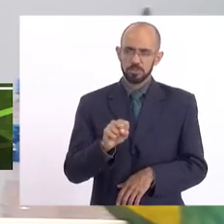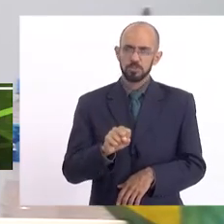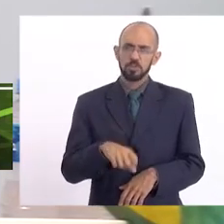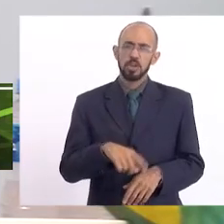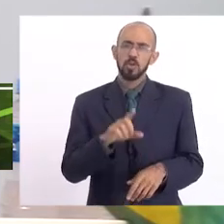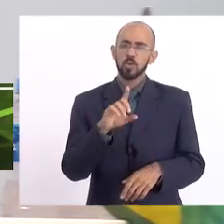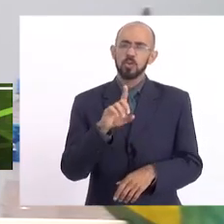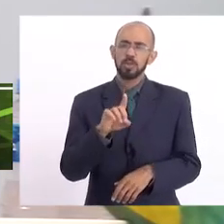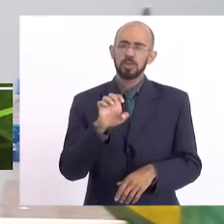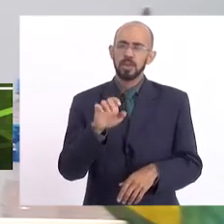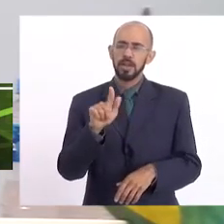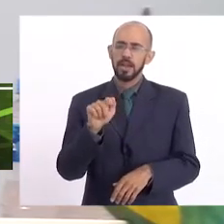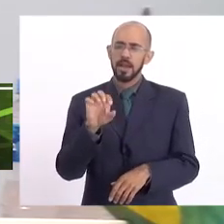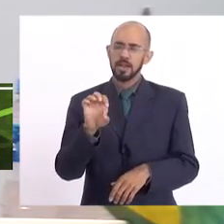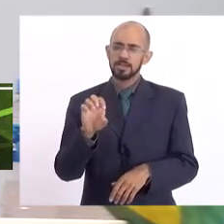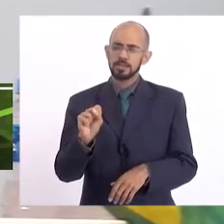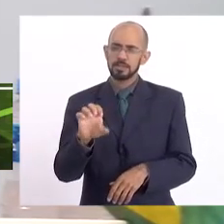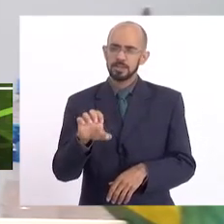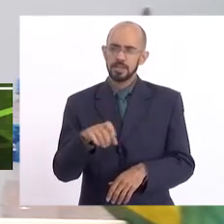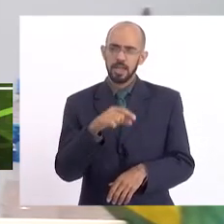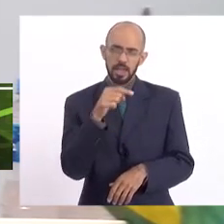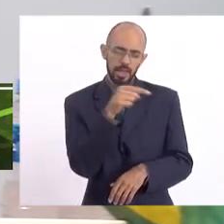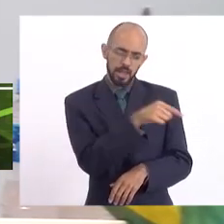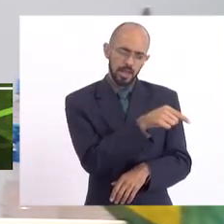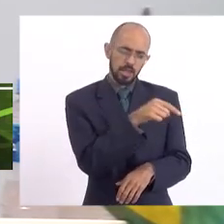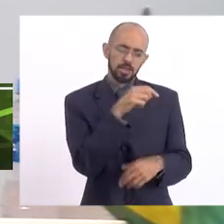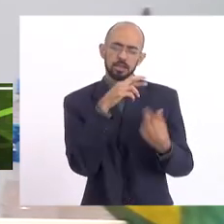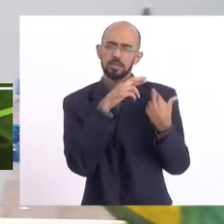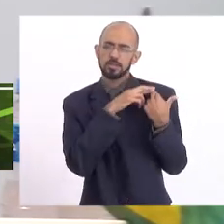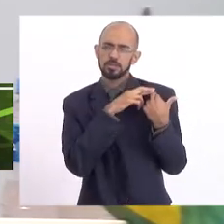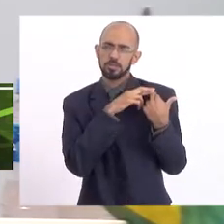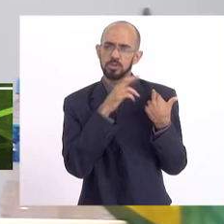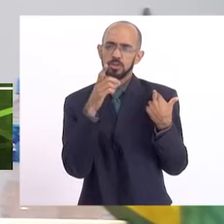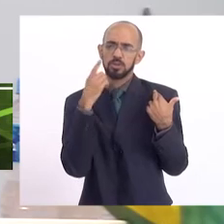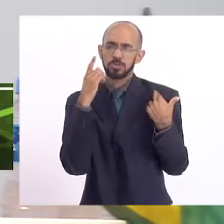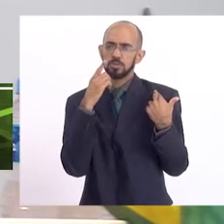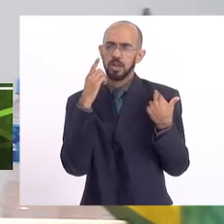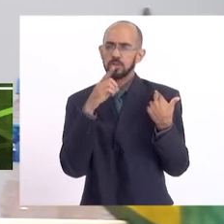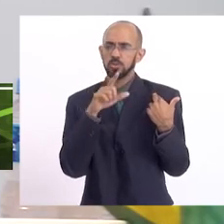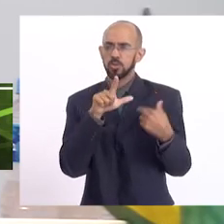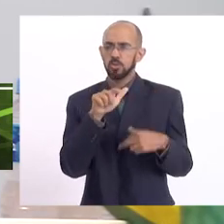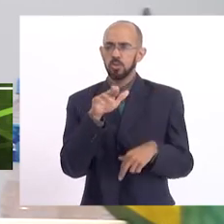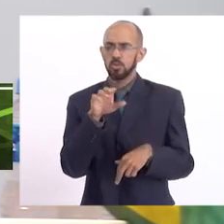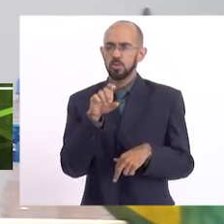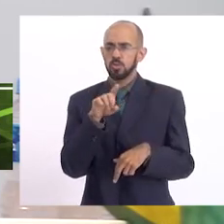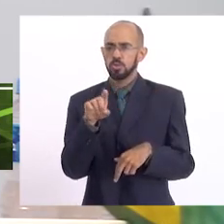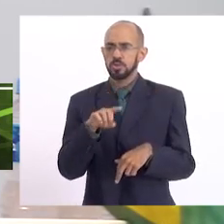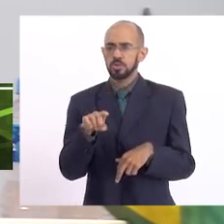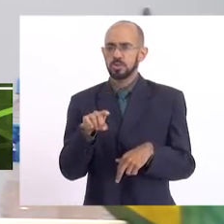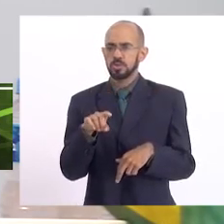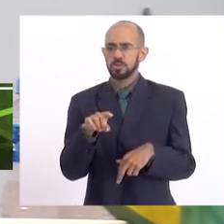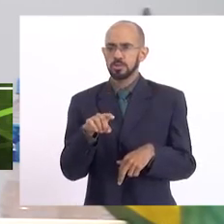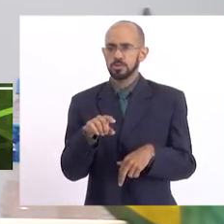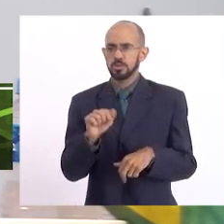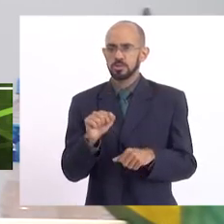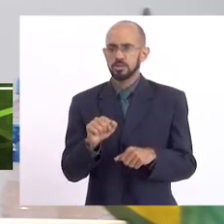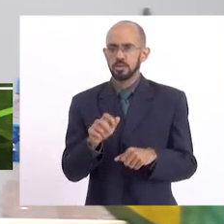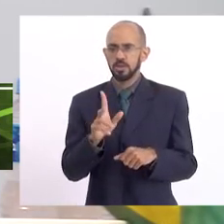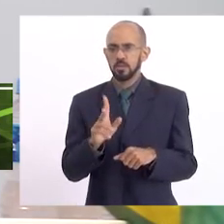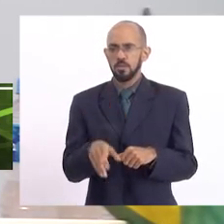Então, todas as ações relacionadas ao Degasi, quem pilota é o deputado Luiz Martins, a relação com o sindicato, que da mesma forma